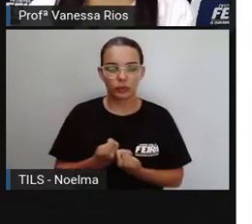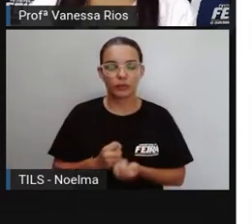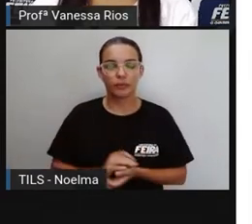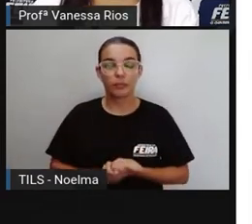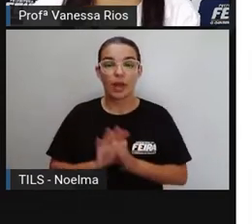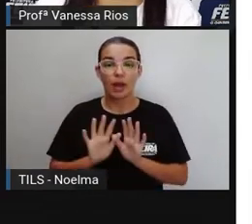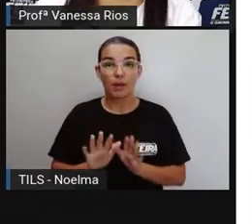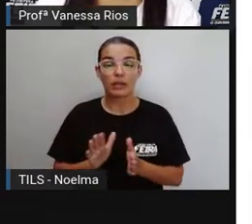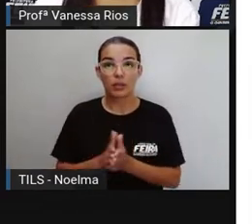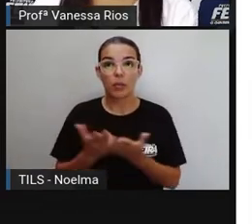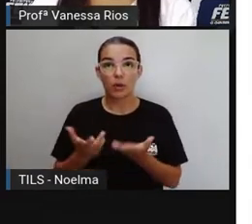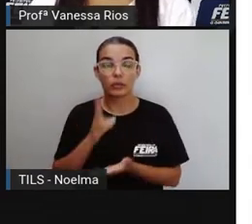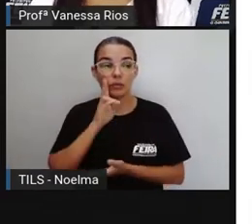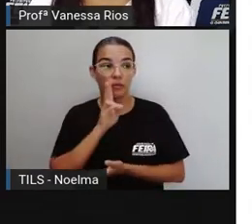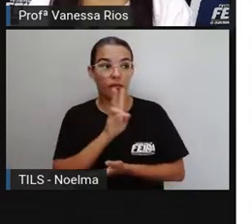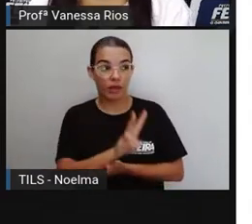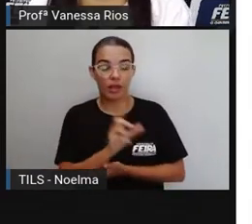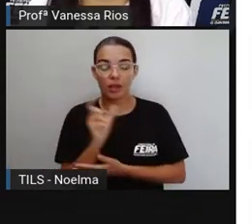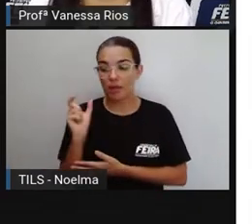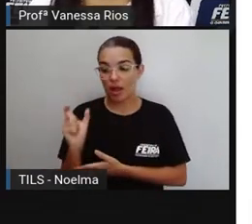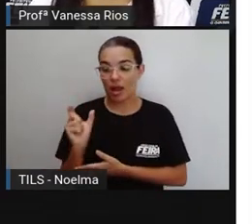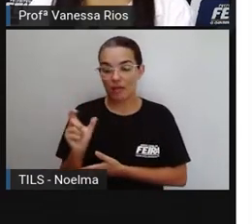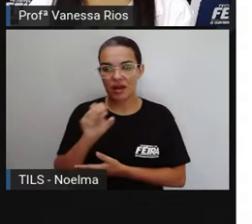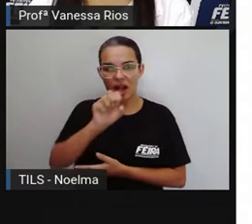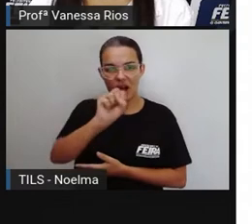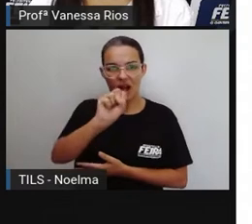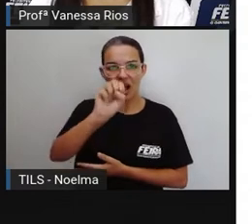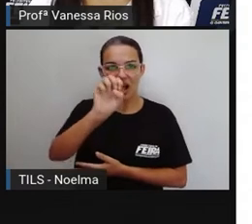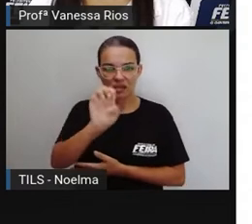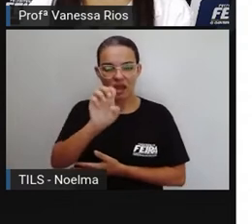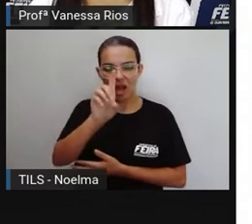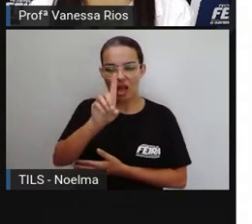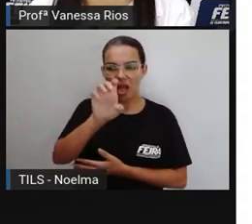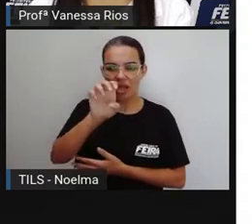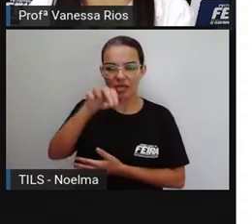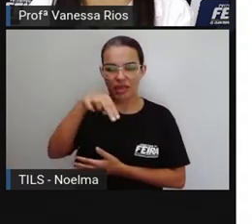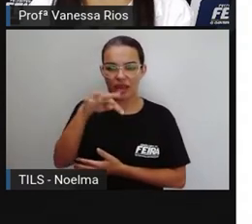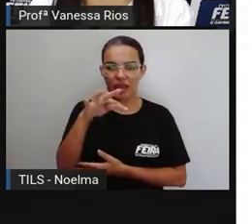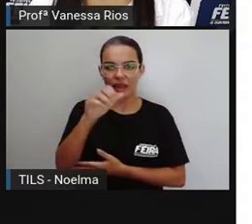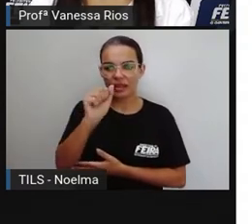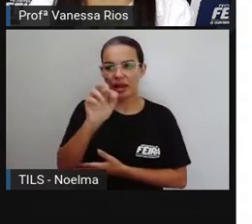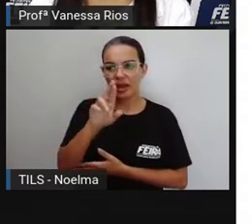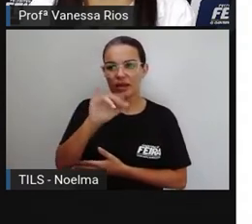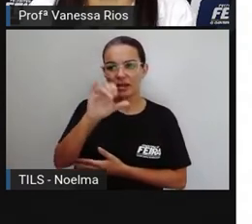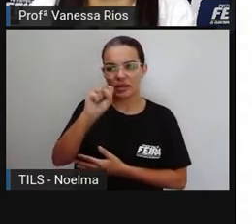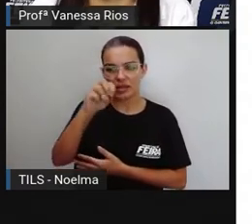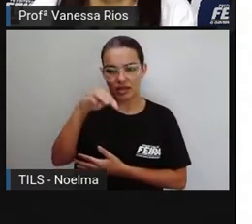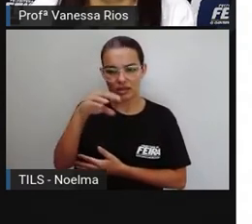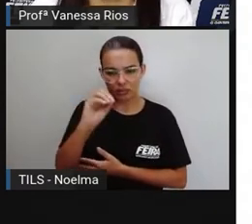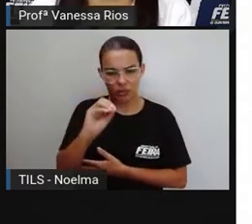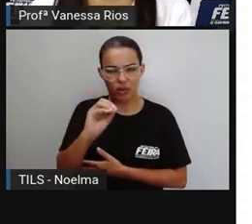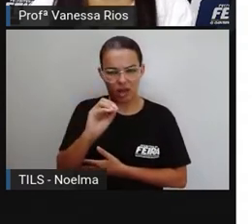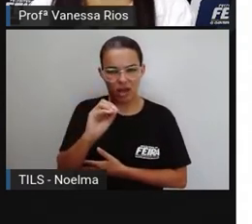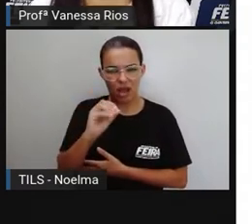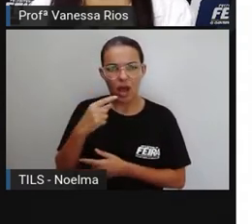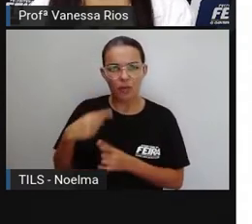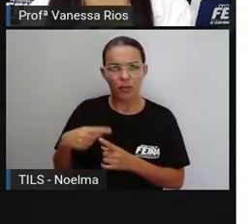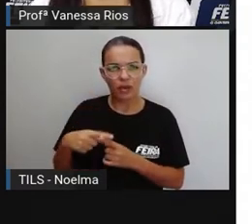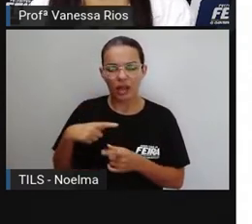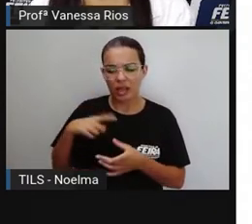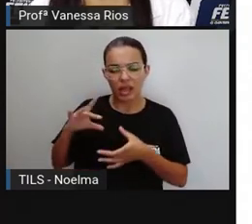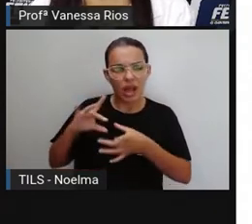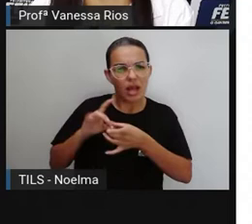Mas quando a gente observa essa palavra, principalmente relacionada aí aos últimos acontecimentos, a